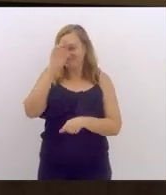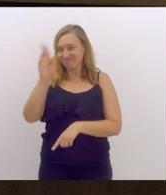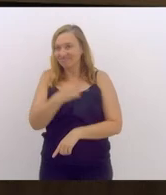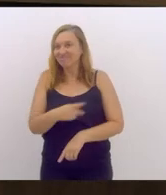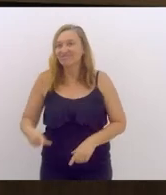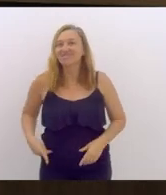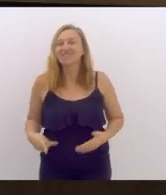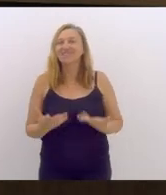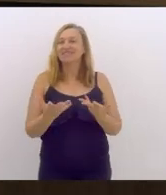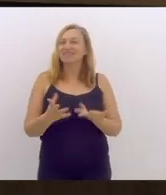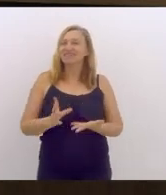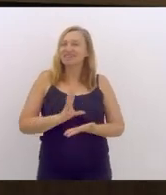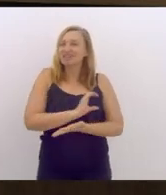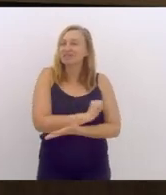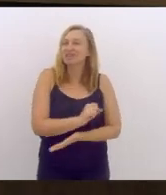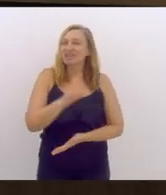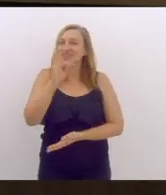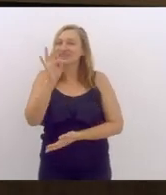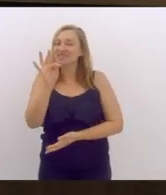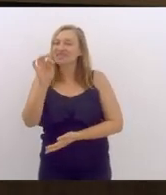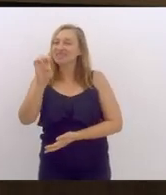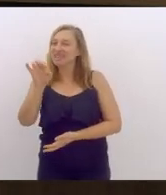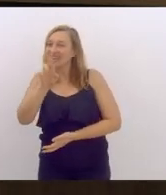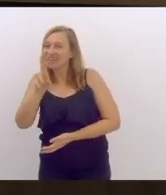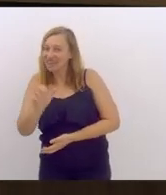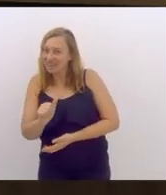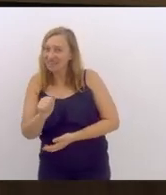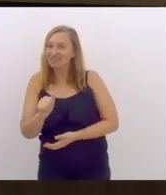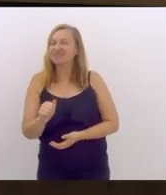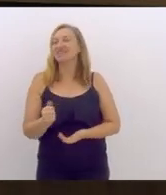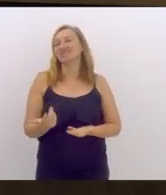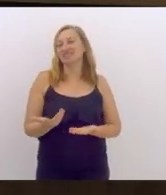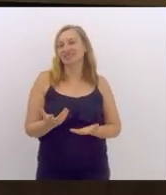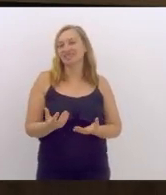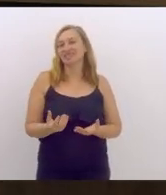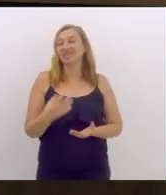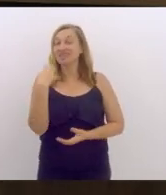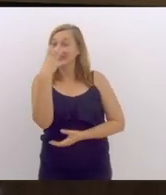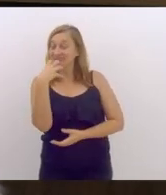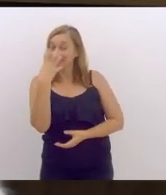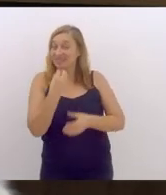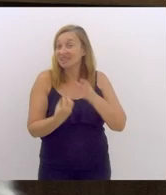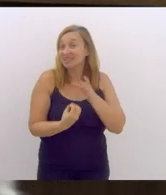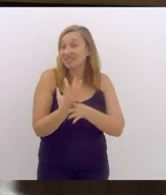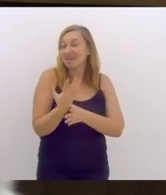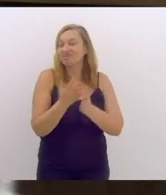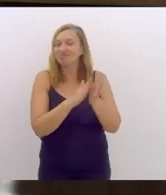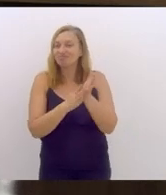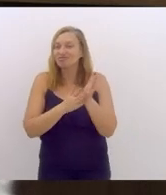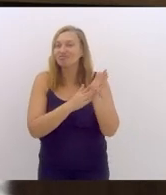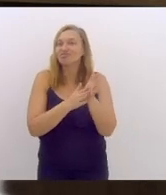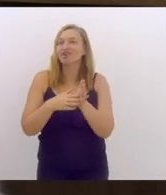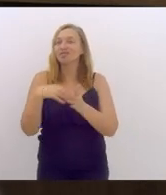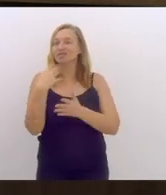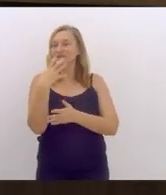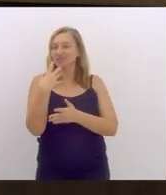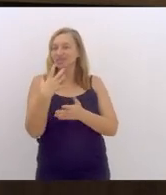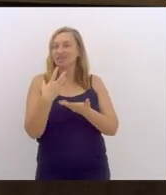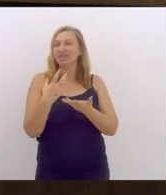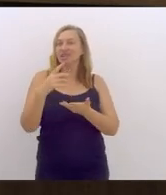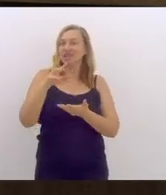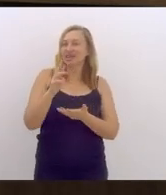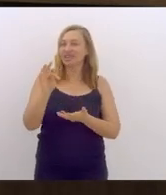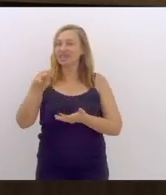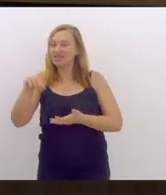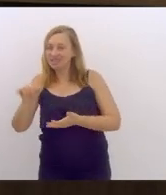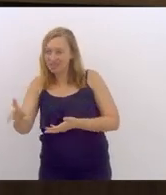lembrar da nossa querida Teresa Cristina que é que é cantora compositora de samba do Samba da Renascer